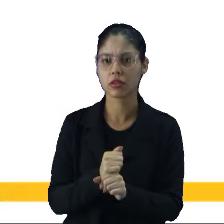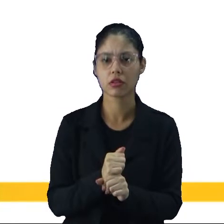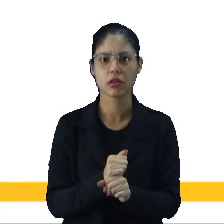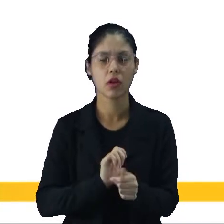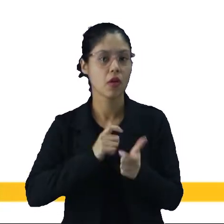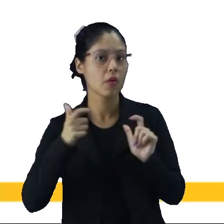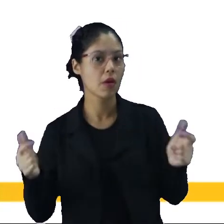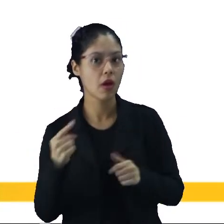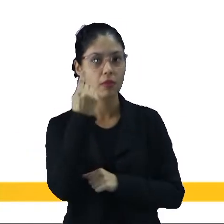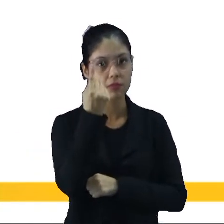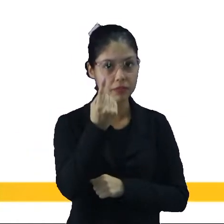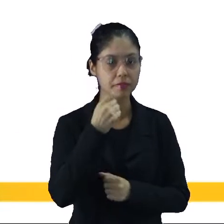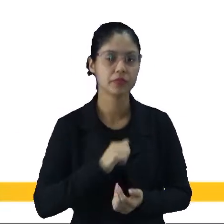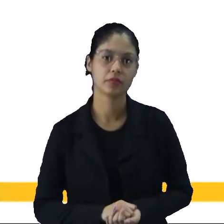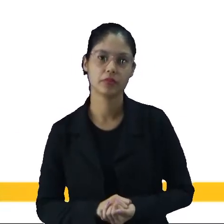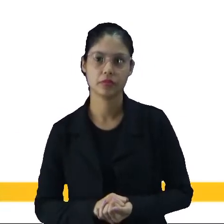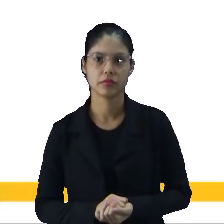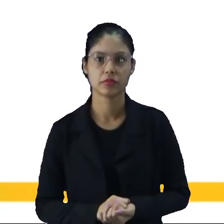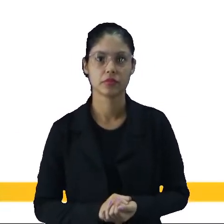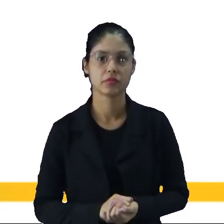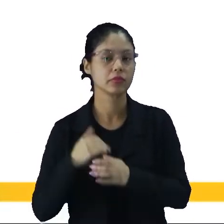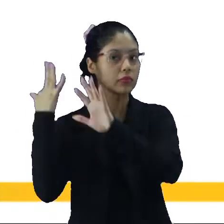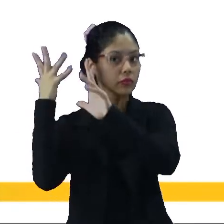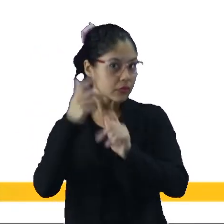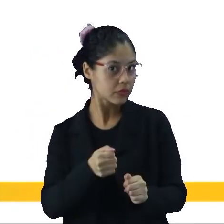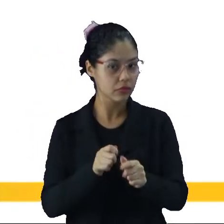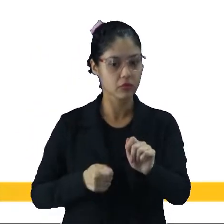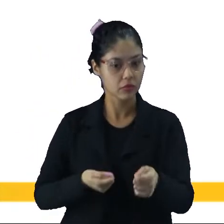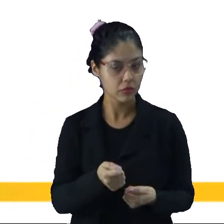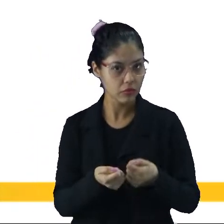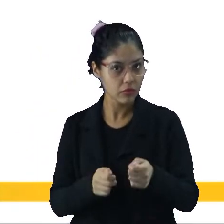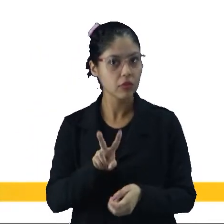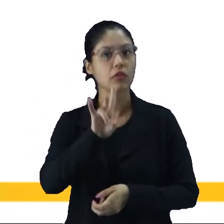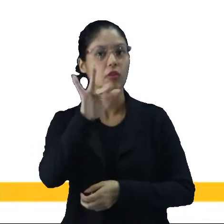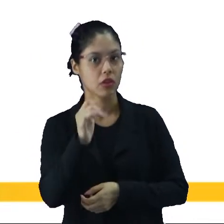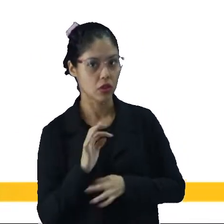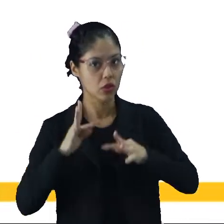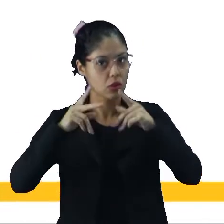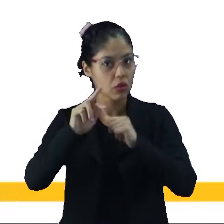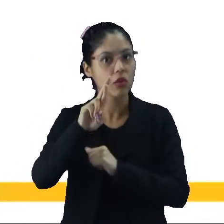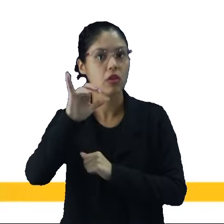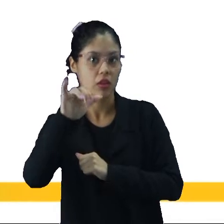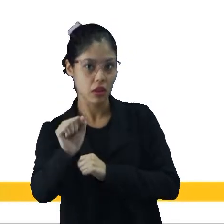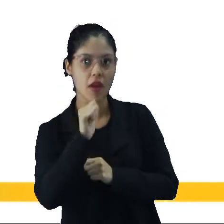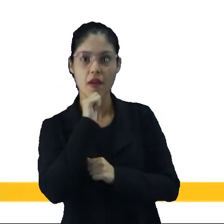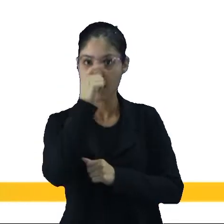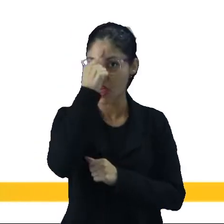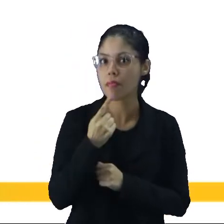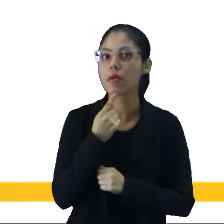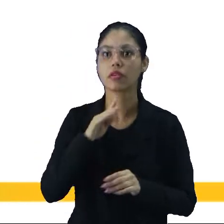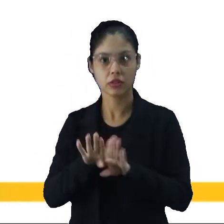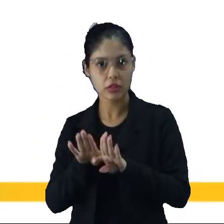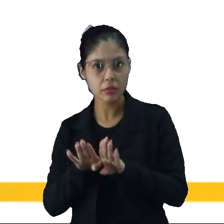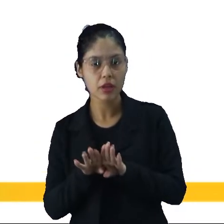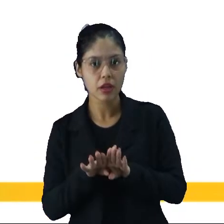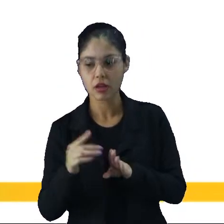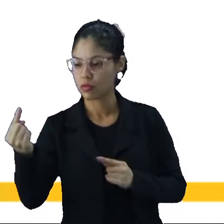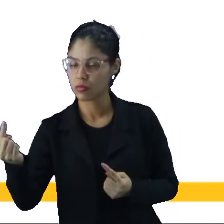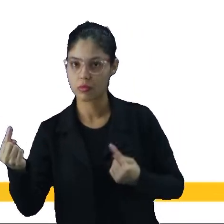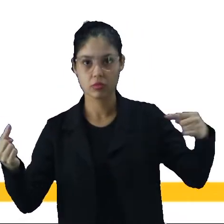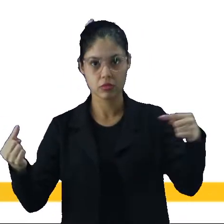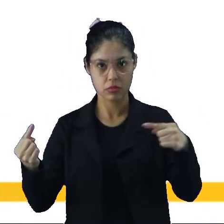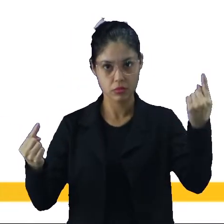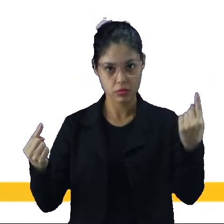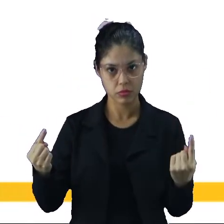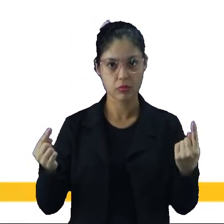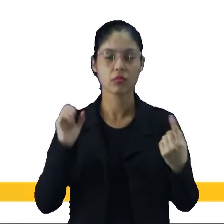valor que ela assume é 1. Revisando, domínio vale para todos os reais e a imagem vai variar de menos 1